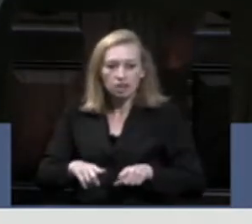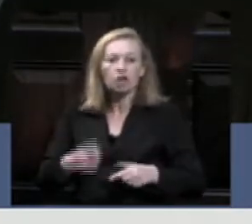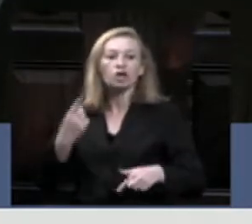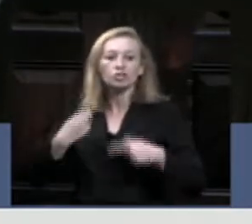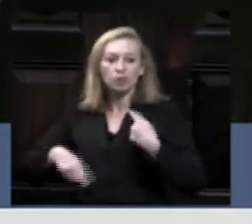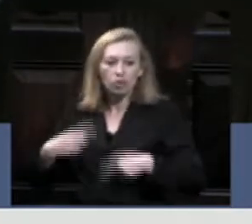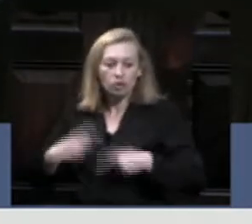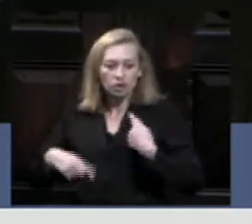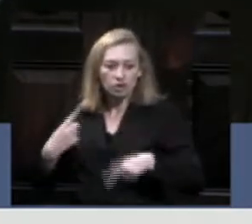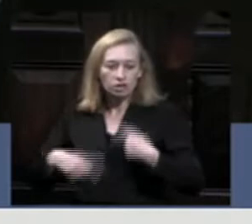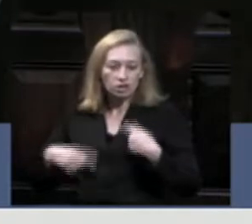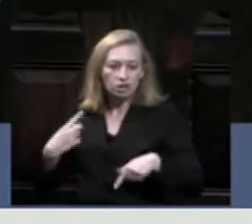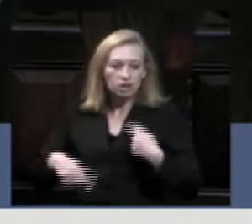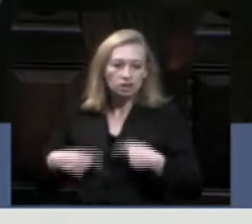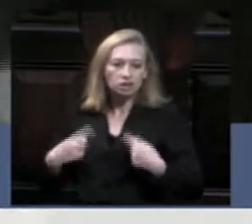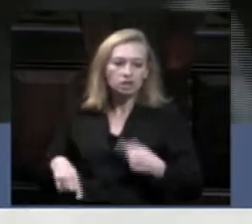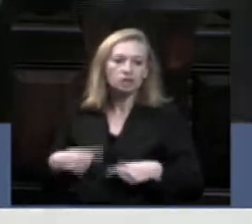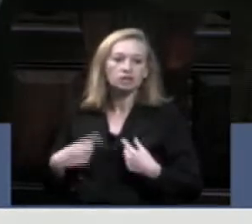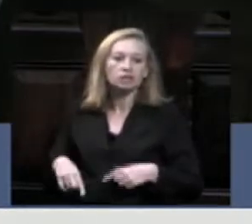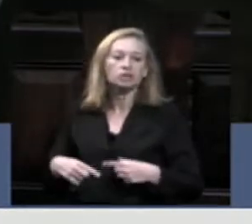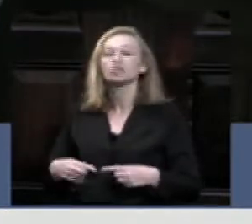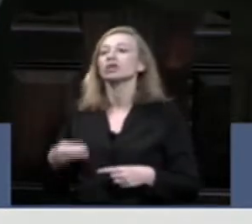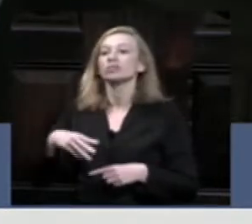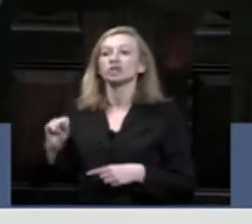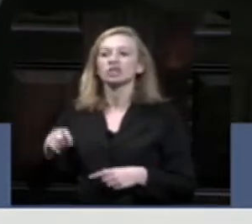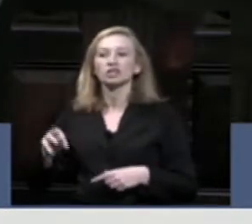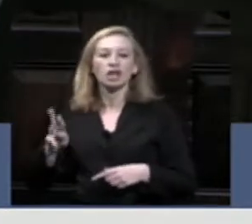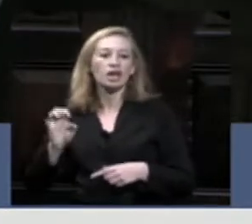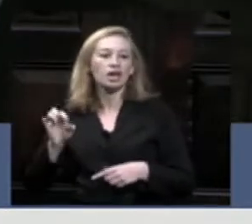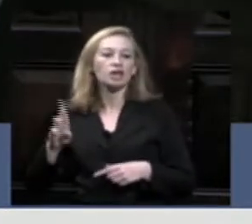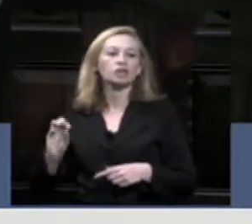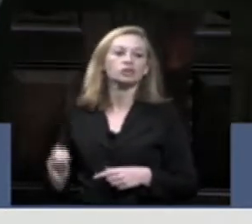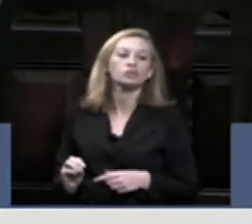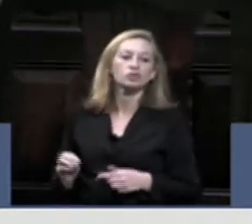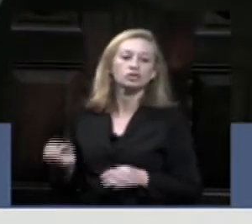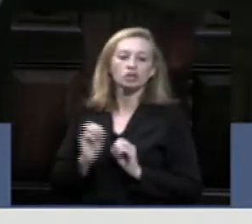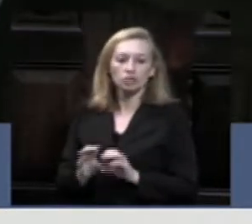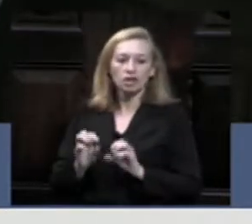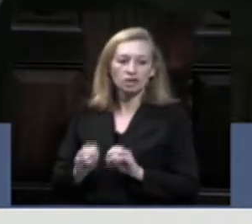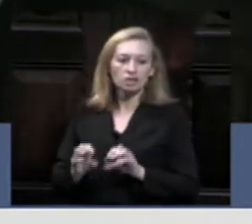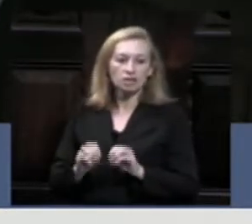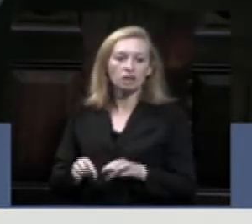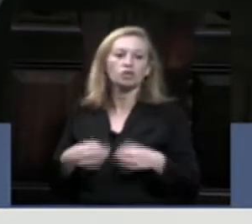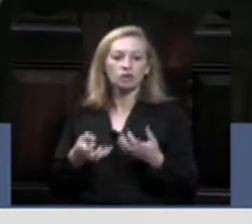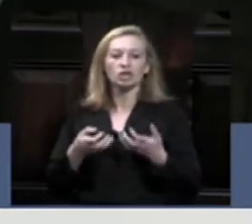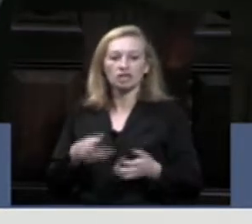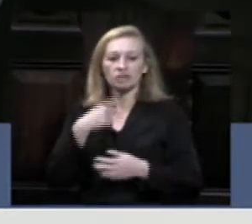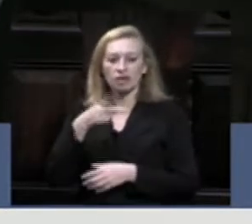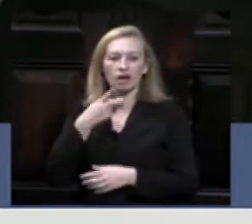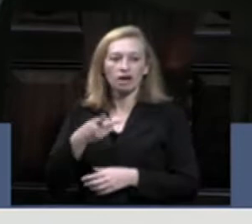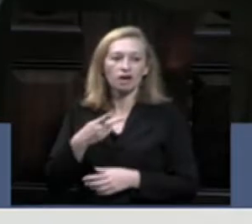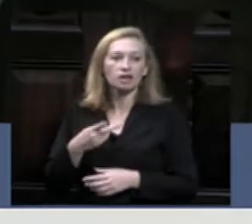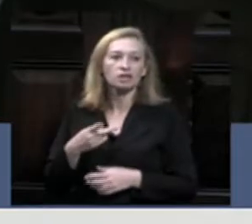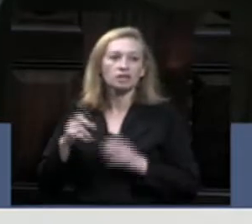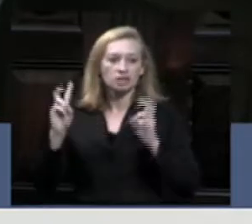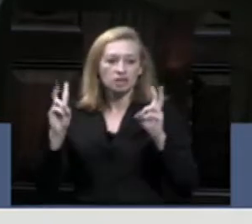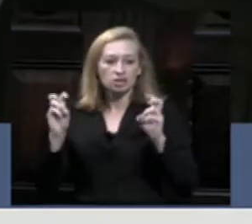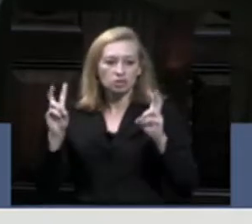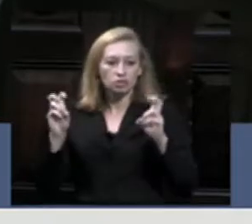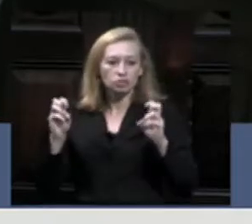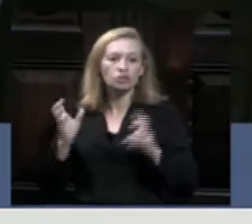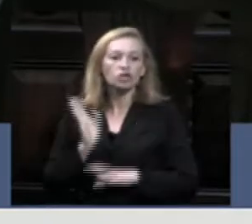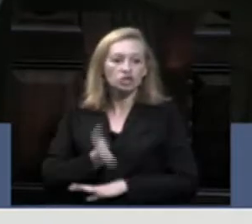politiqueira, que se pratica por parte do Ministério da Educação contra a professora Malvina Tuttmann. Eu queria fazer esse registro aqui no início da sessão, que já